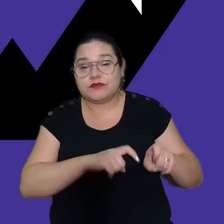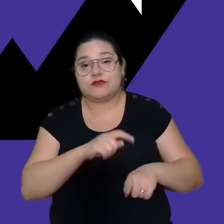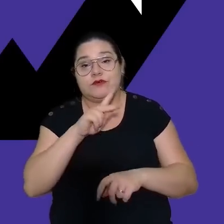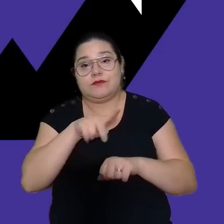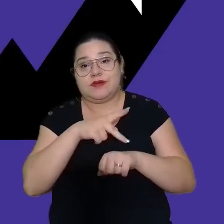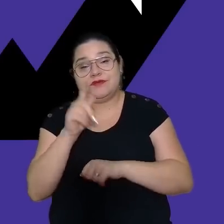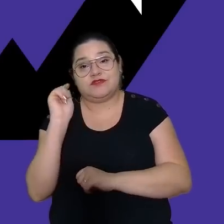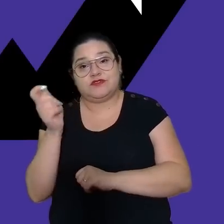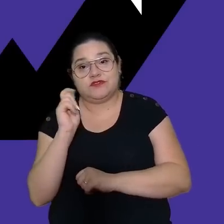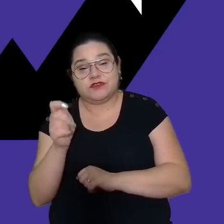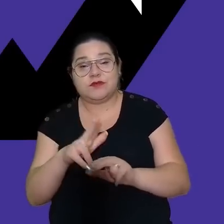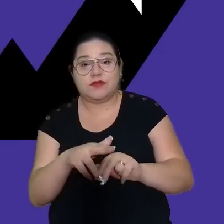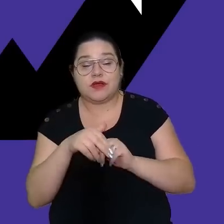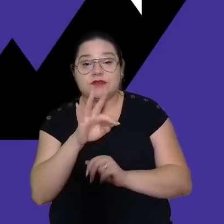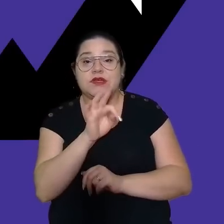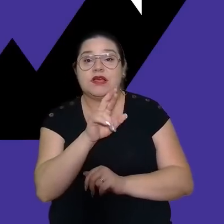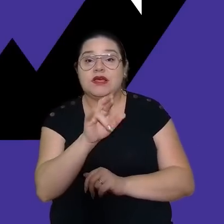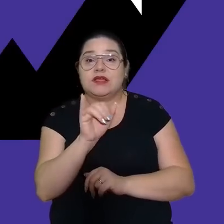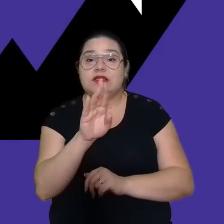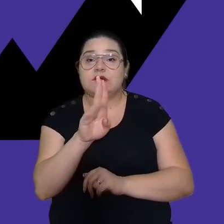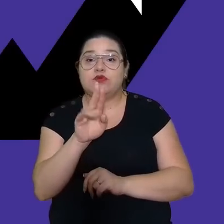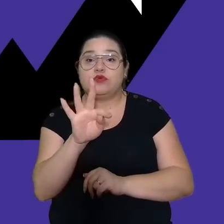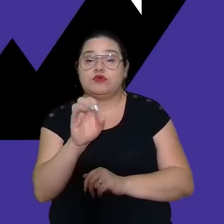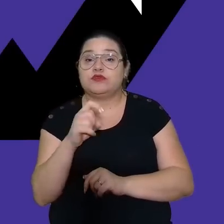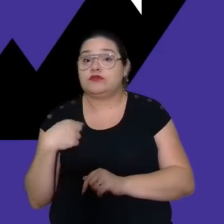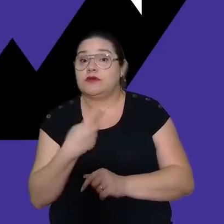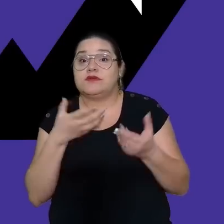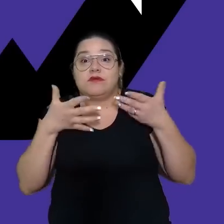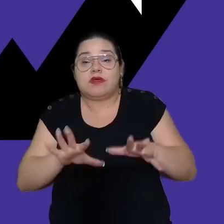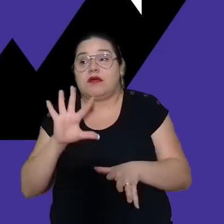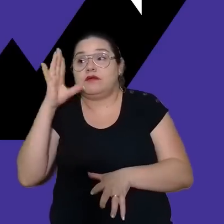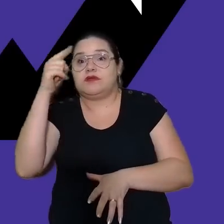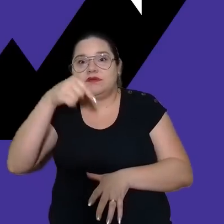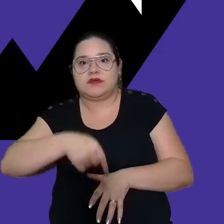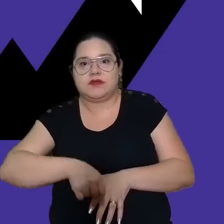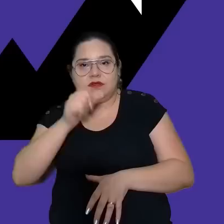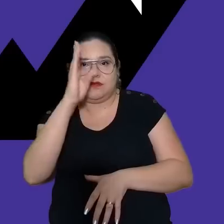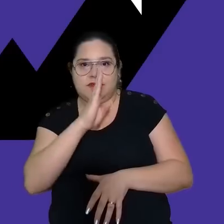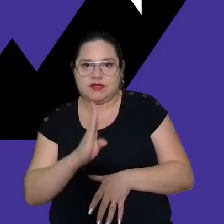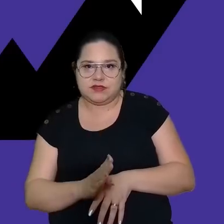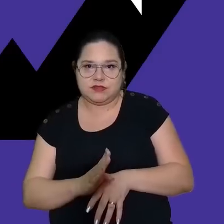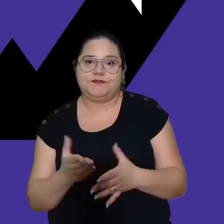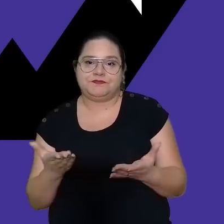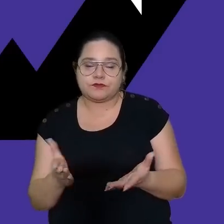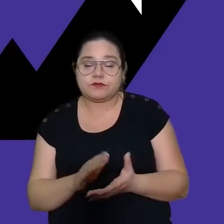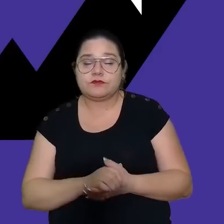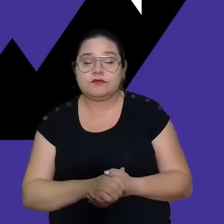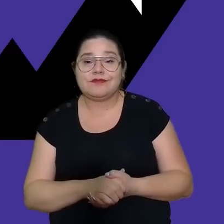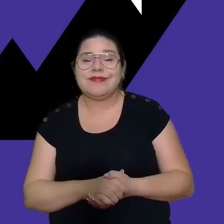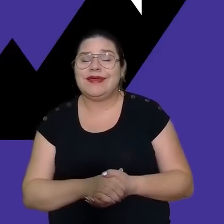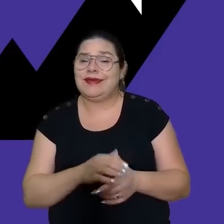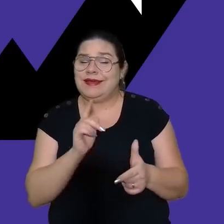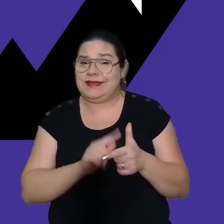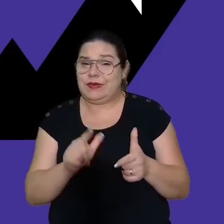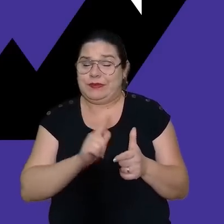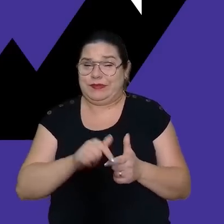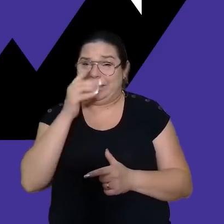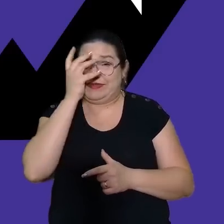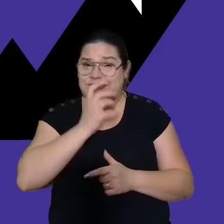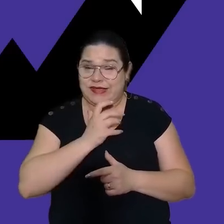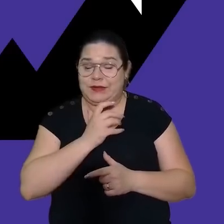com tributações, a gente não quer que isso venha parar na nossa casa, né? É realmente um problema bastante sério. Eu acho